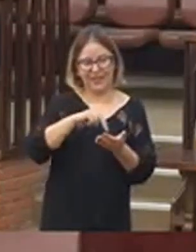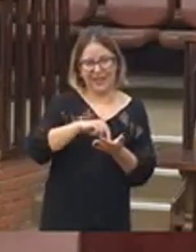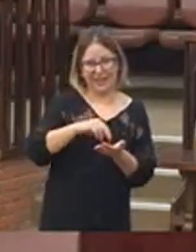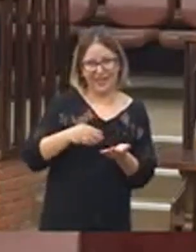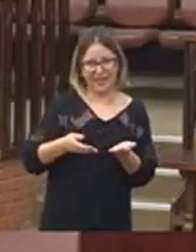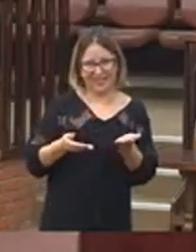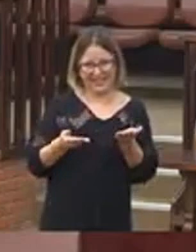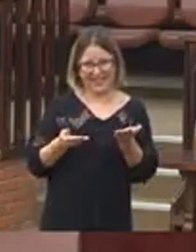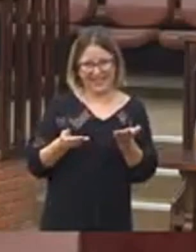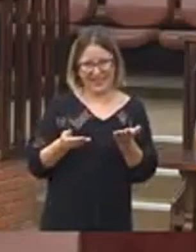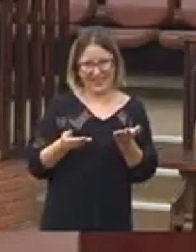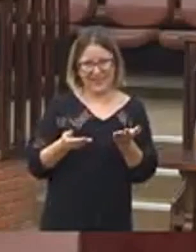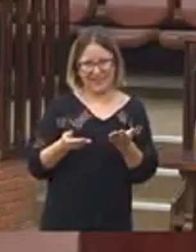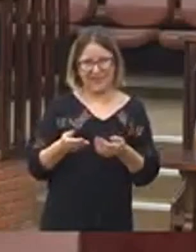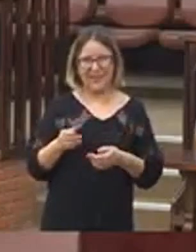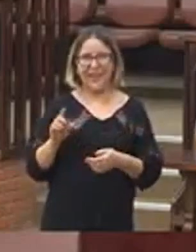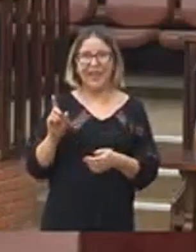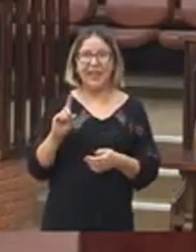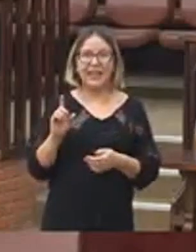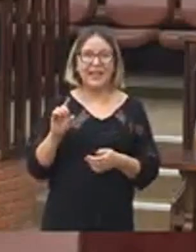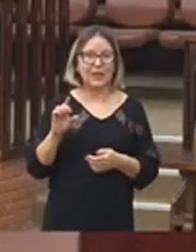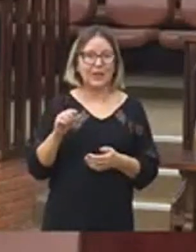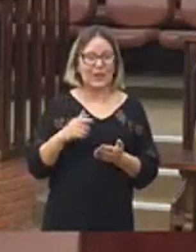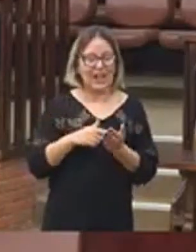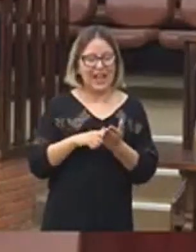Não só Lázaro estava morto,